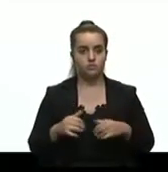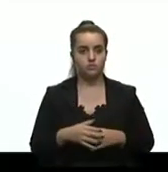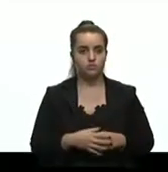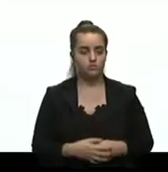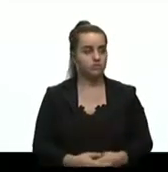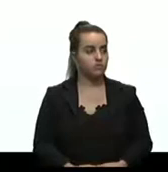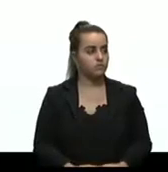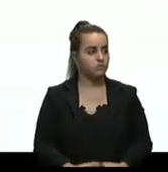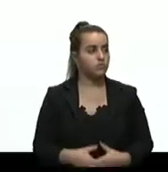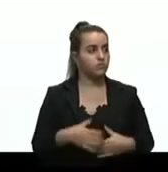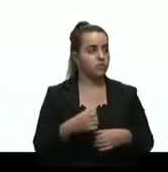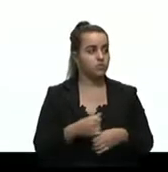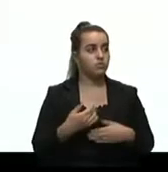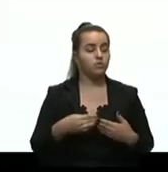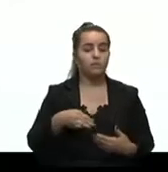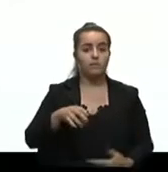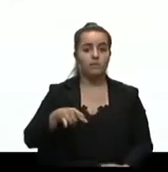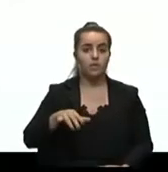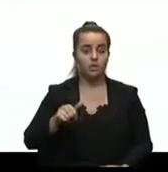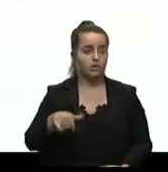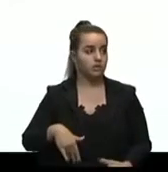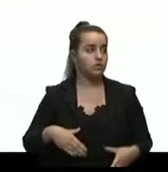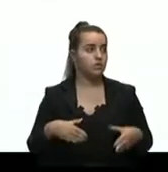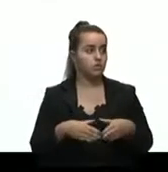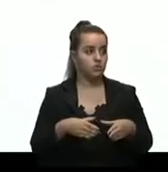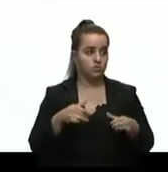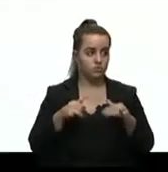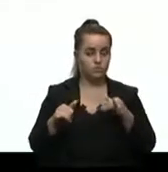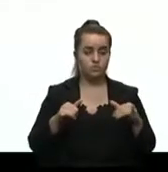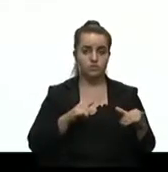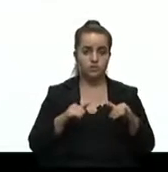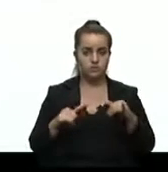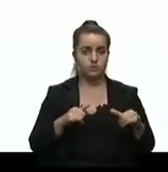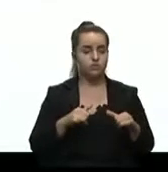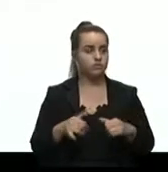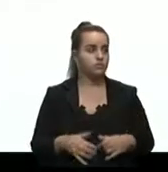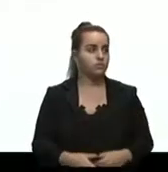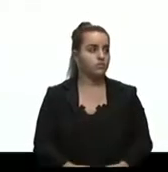simplesmente calcular a média aritmética do conjunto de dados.